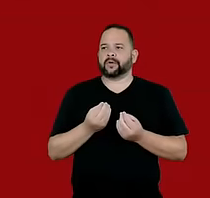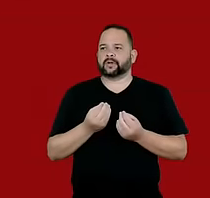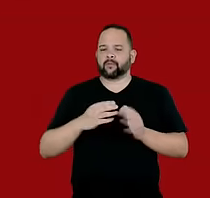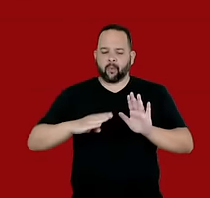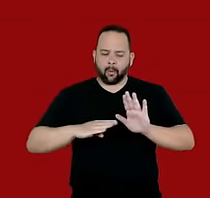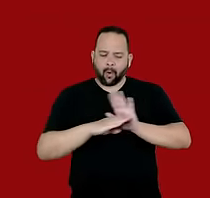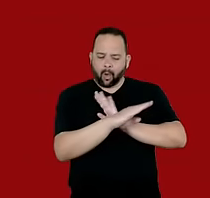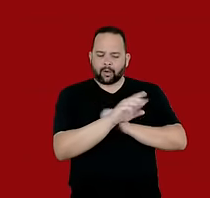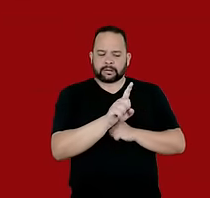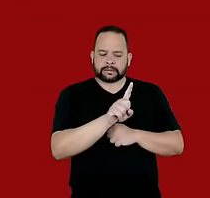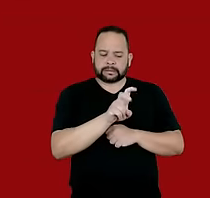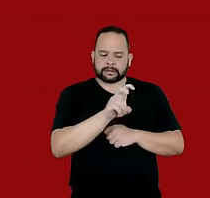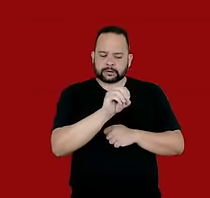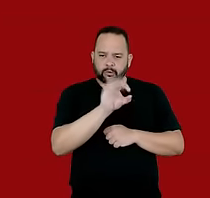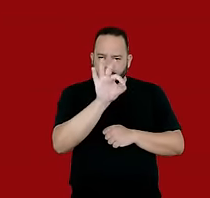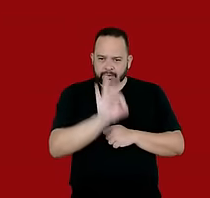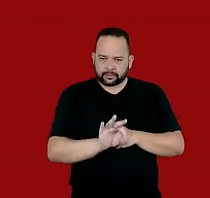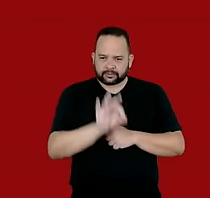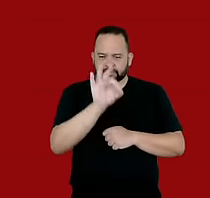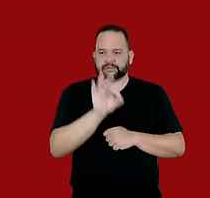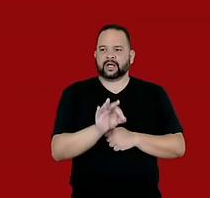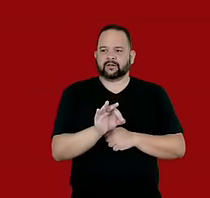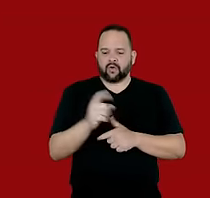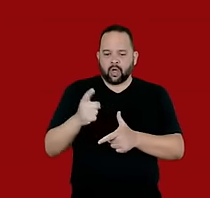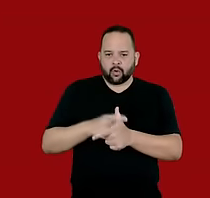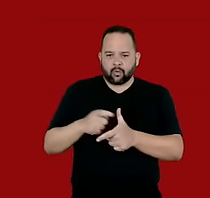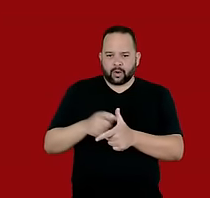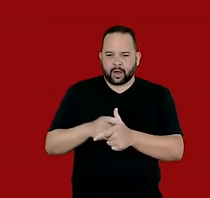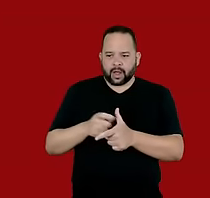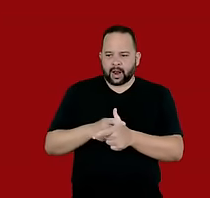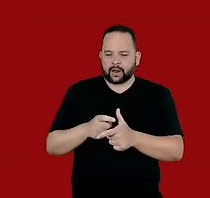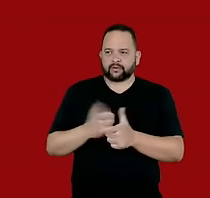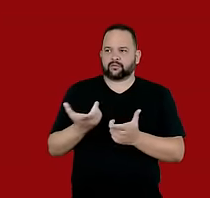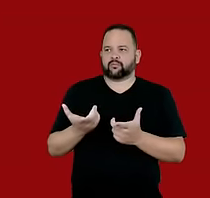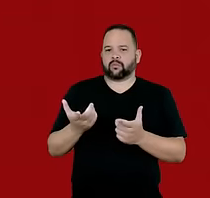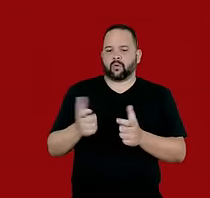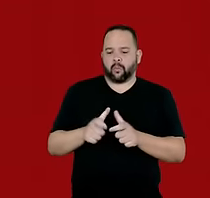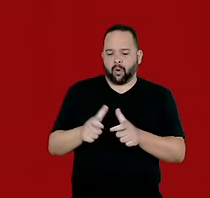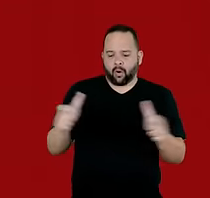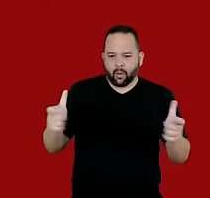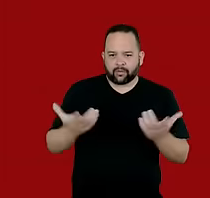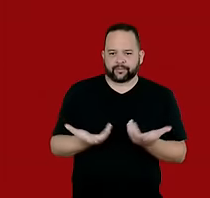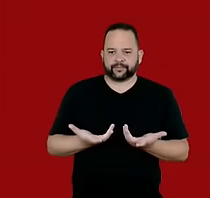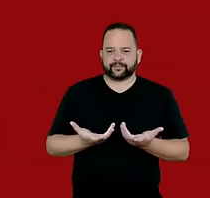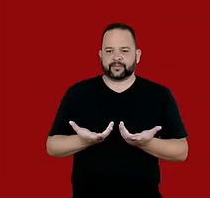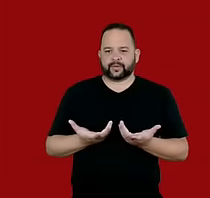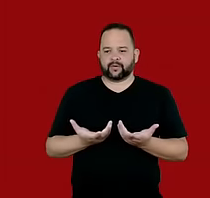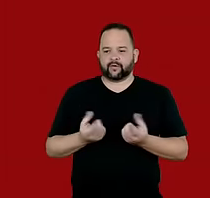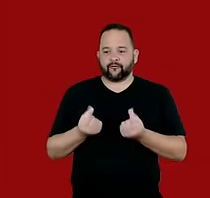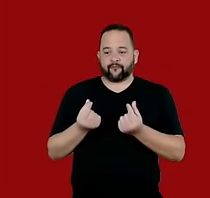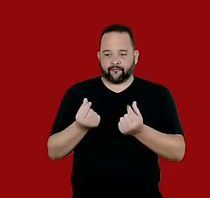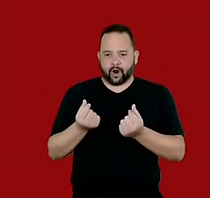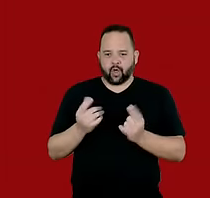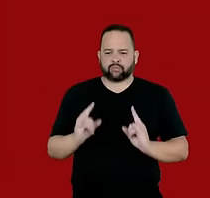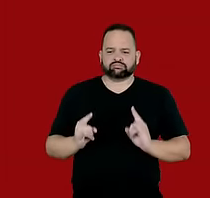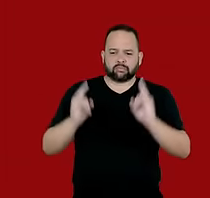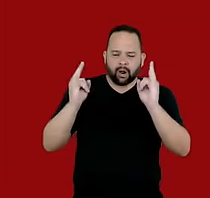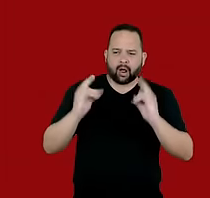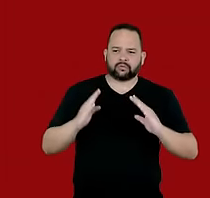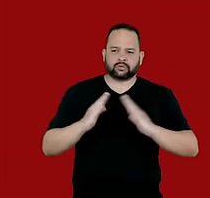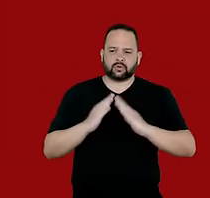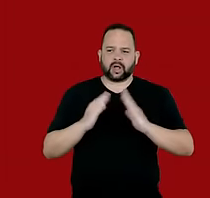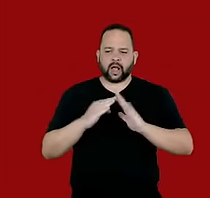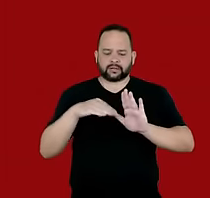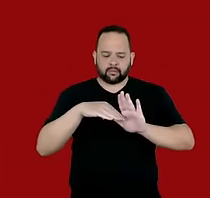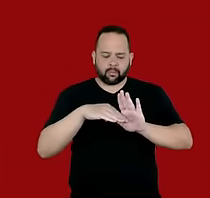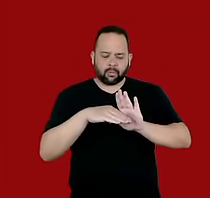com crédito colapsando sendo que isso é tão relevante pro balanço das famílias o preço de imóveis caiu relativamente pouco então o que se espera é que isso